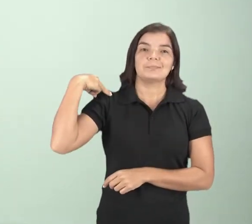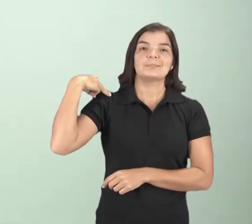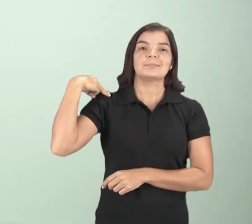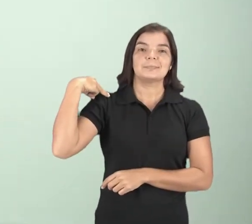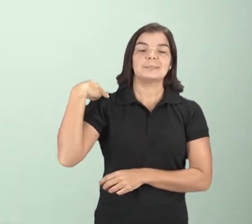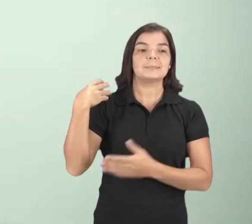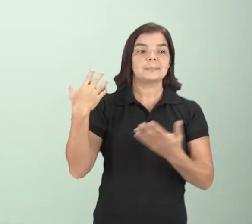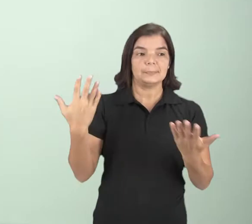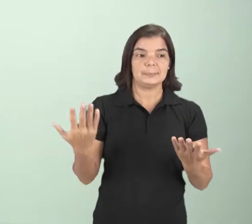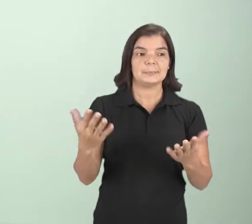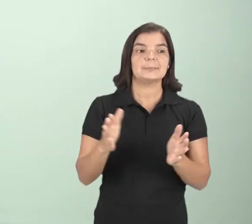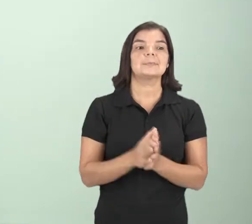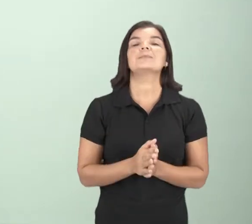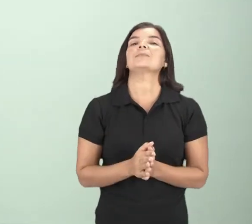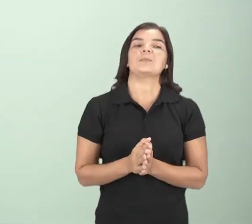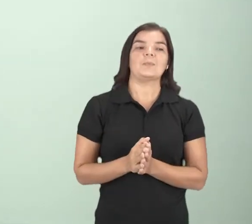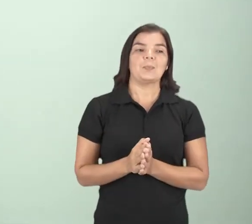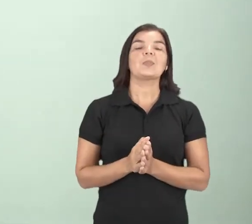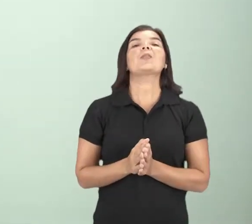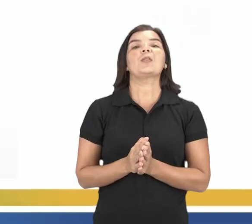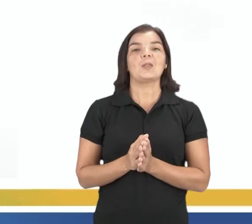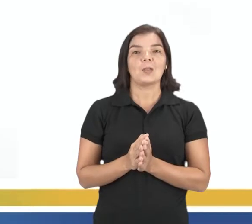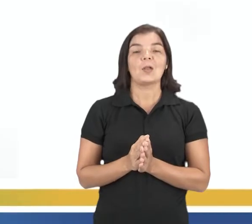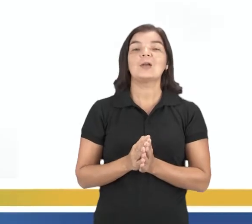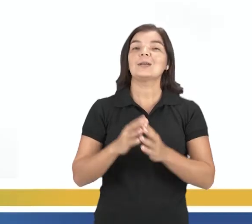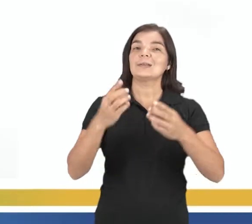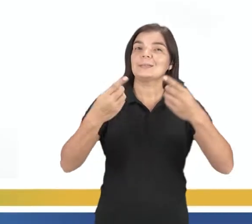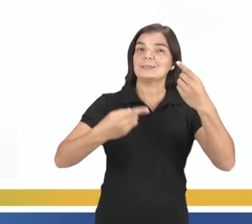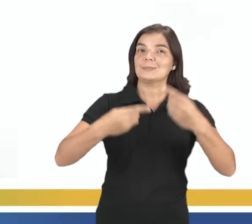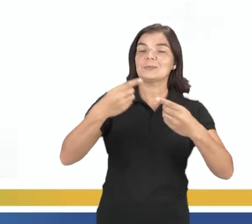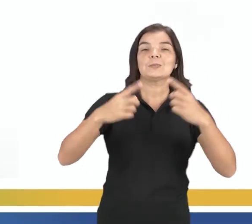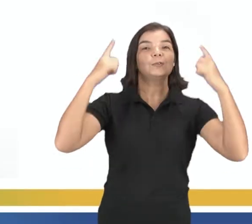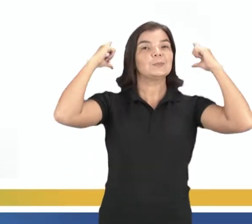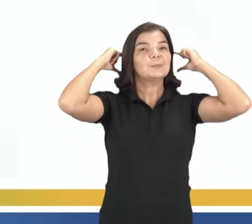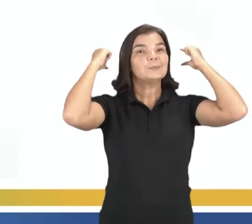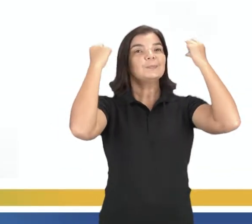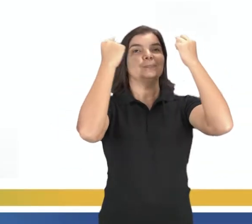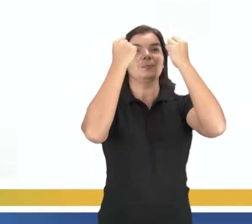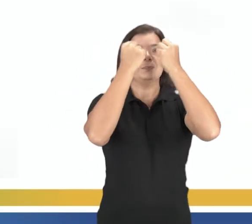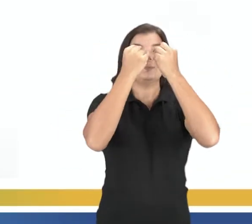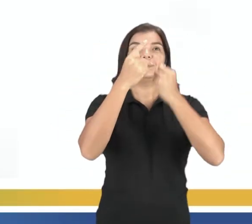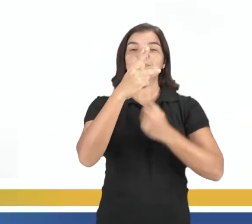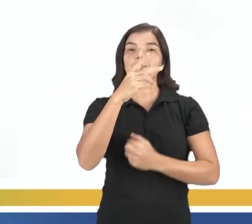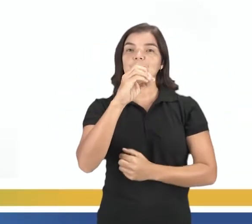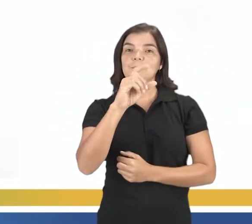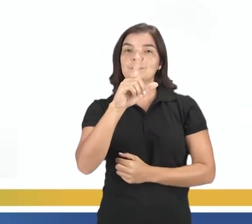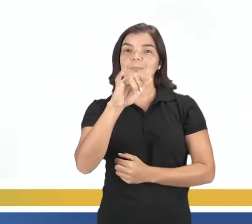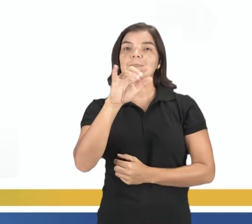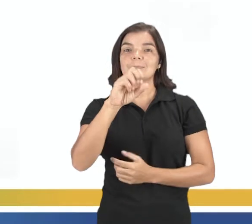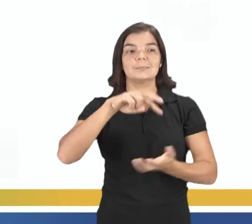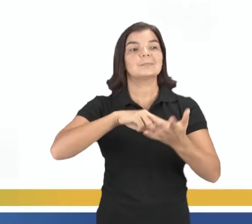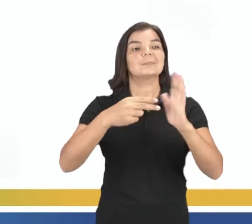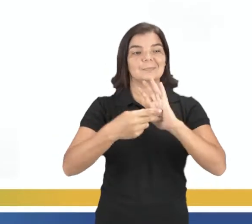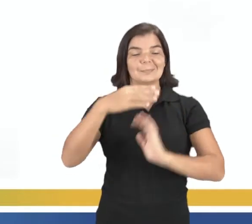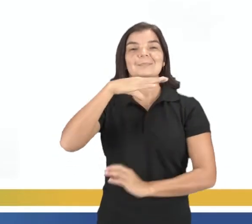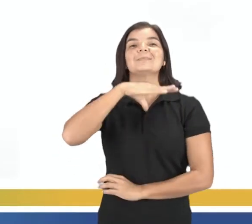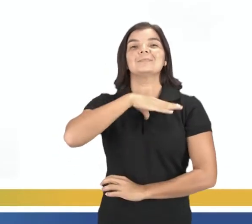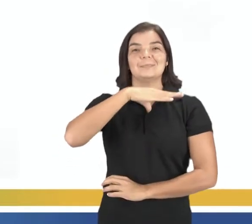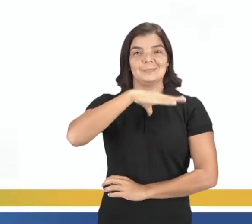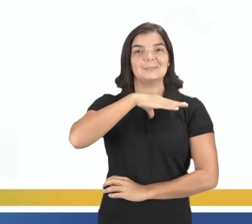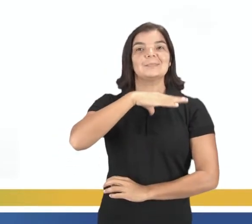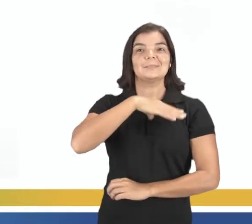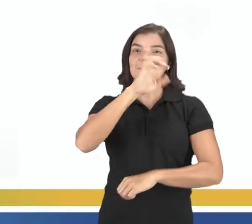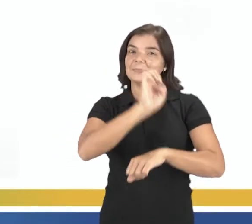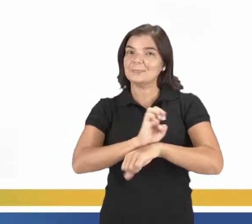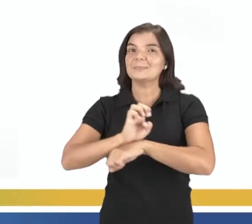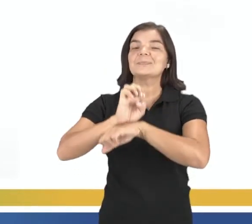Então, política é um termo de origem grega. Polis significa cidade,